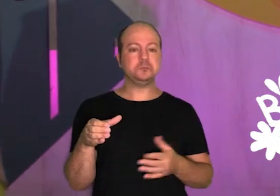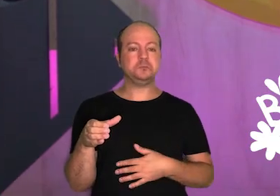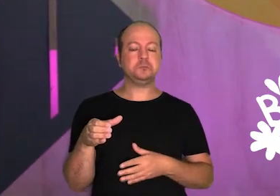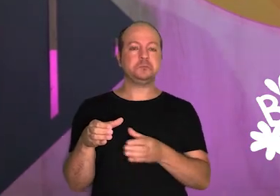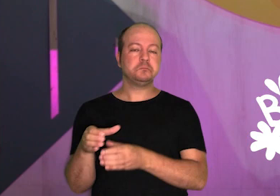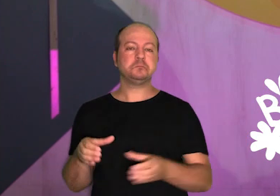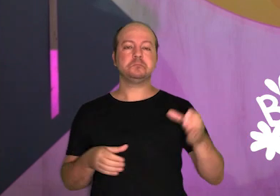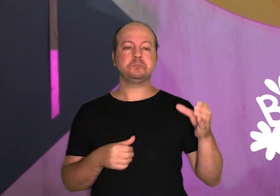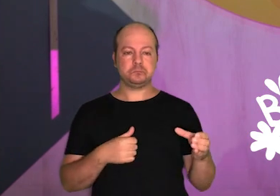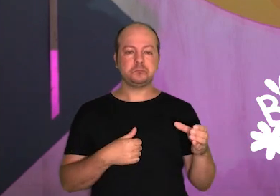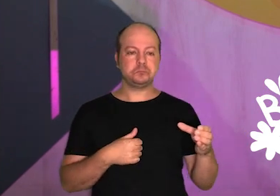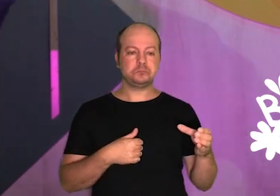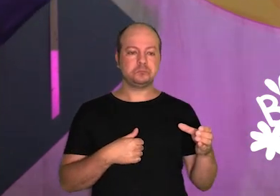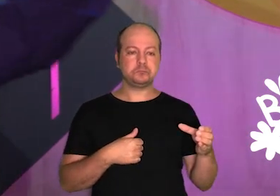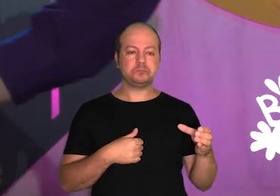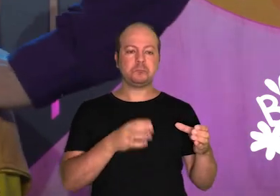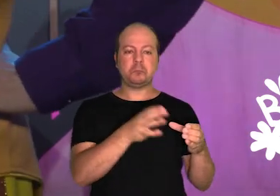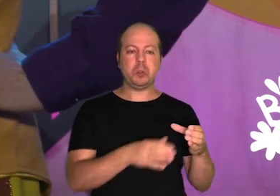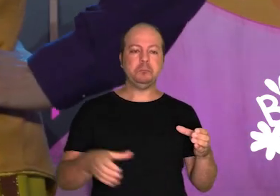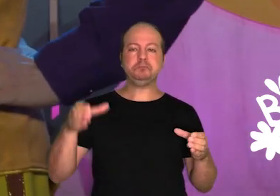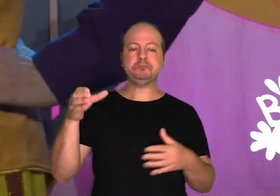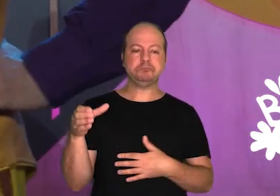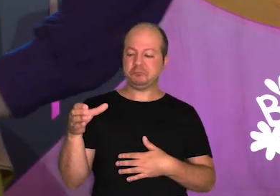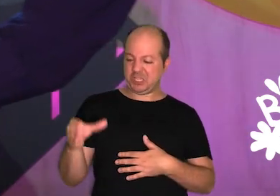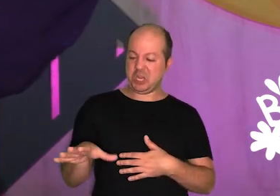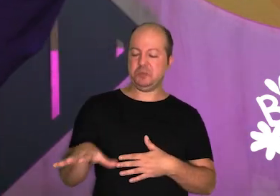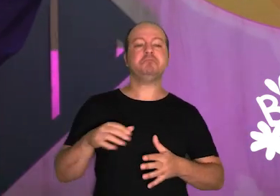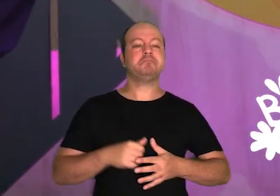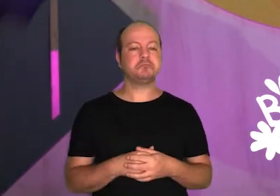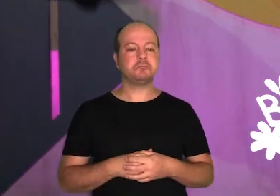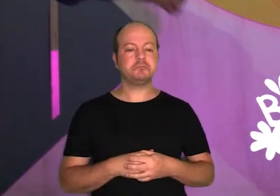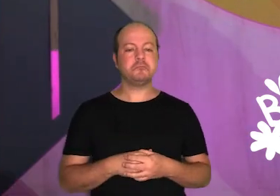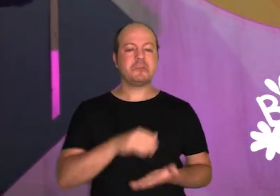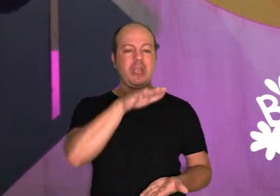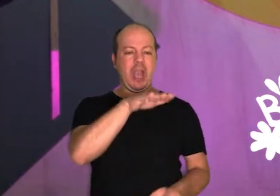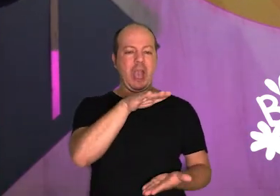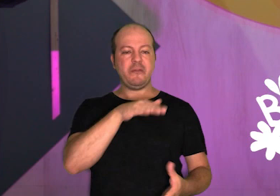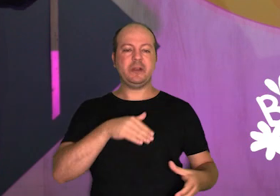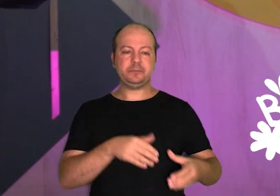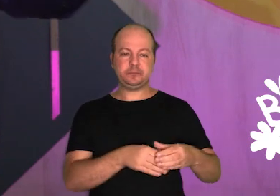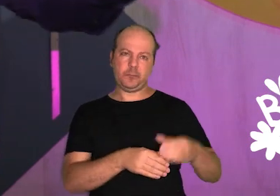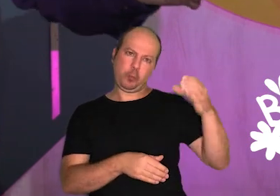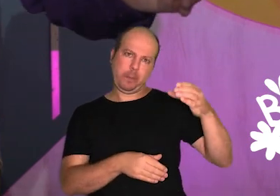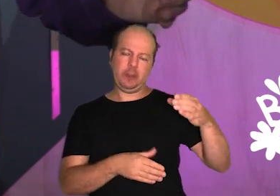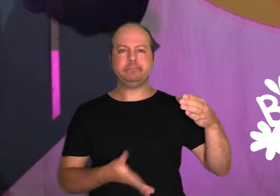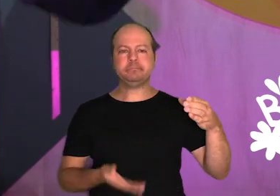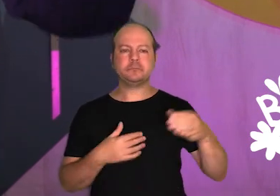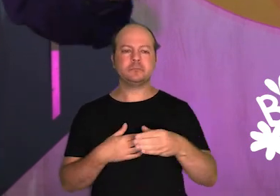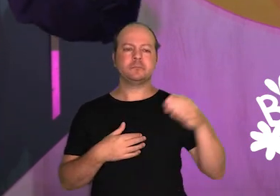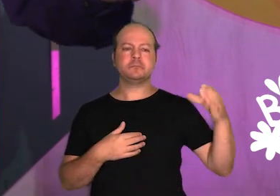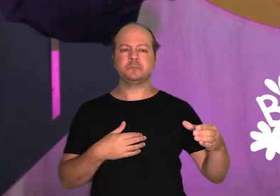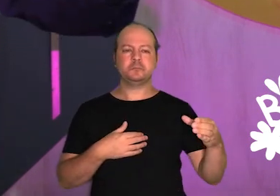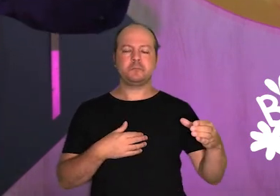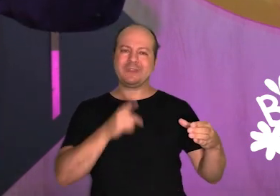Passa por outra mão. Coloca nessa mão. E deixa aqui. Uma garrafa. Segura a garrafa, ela é um pouco mais comprida. Uma